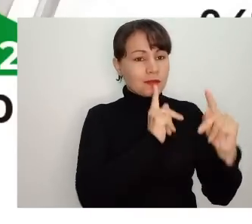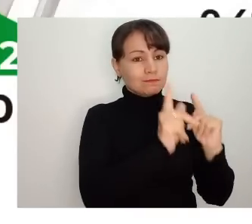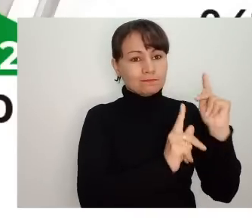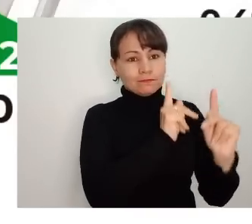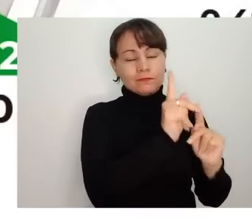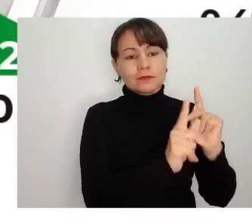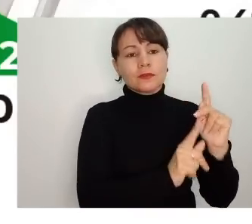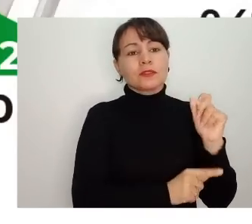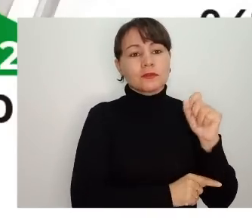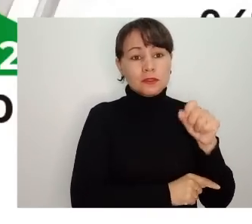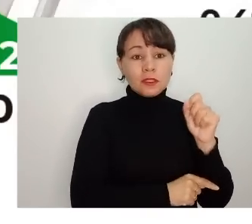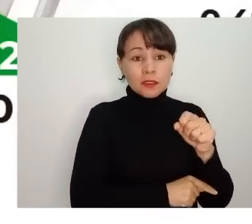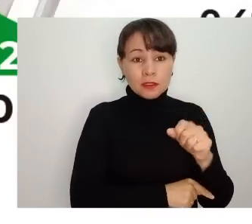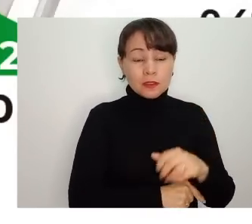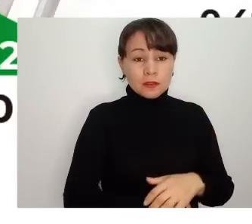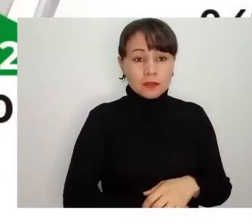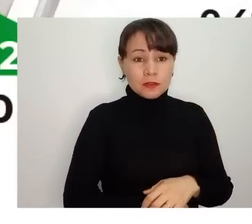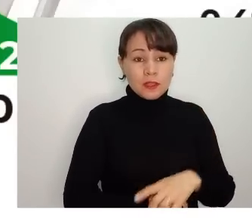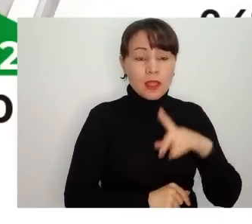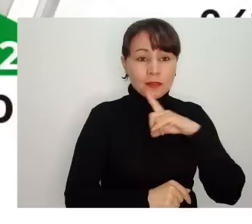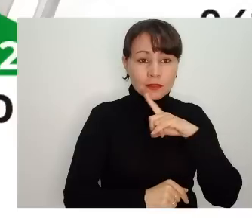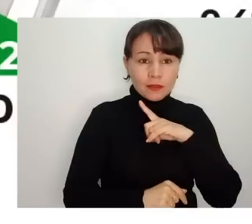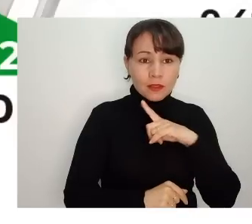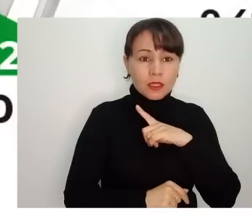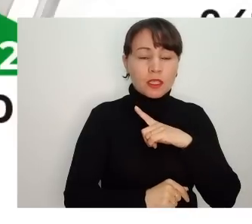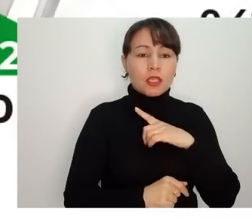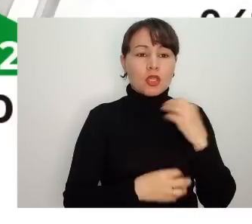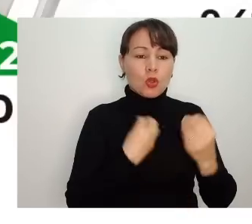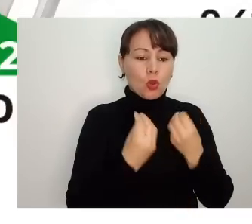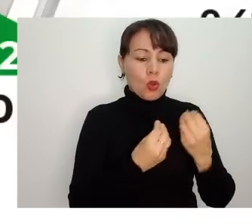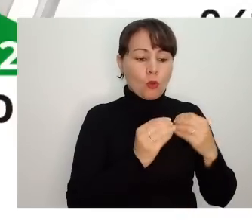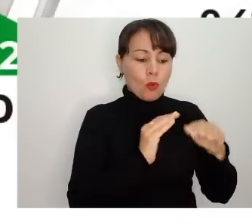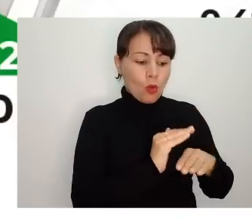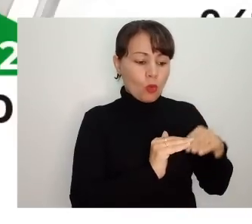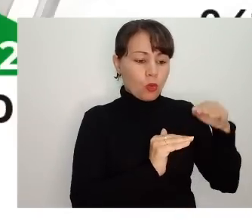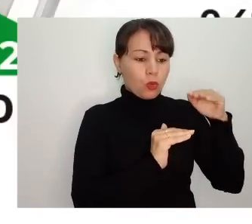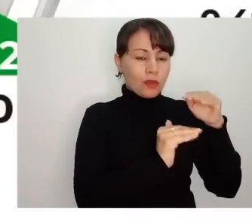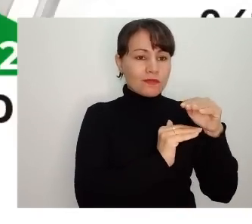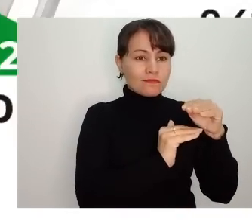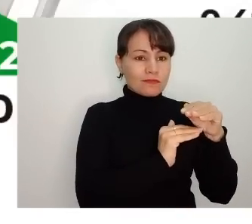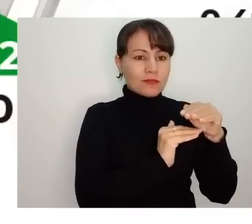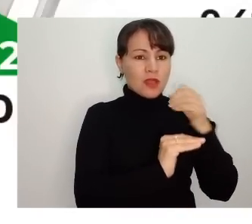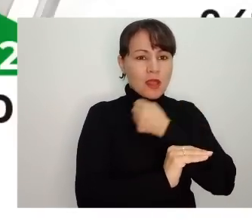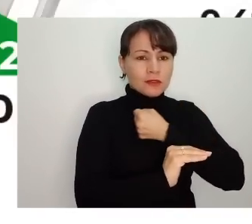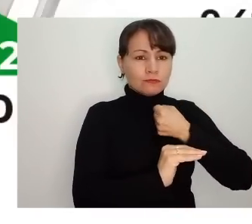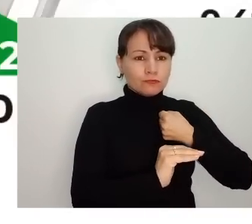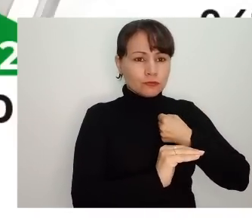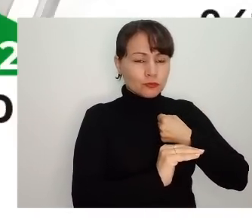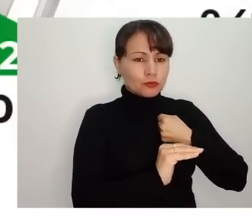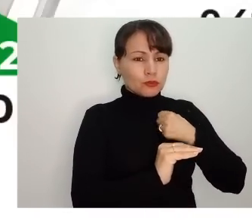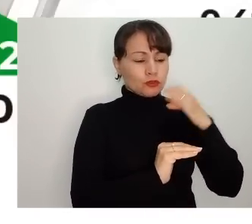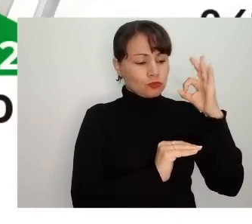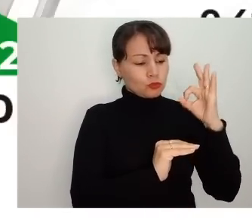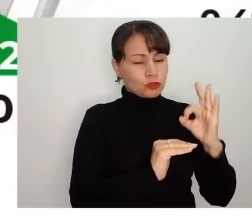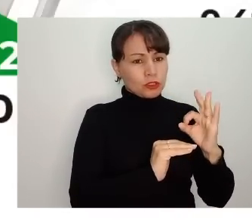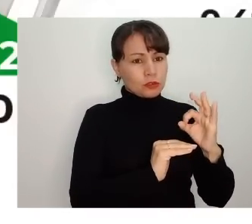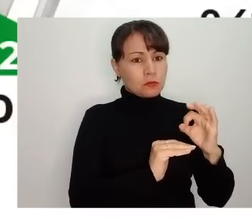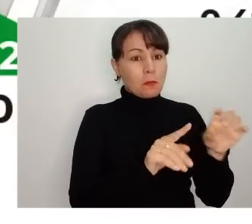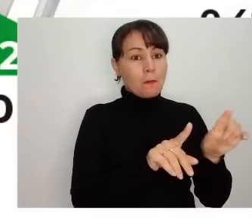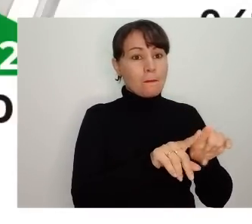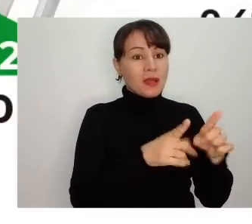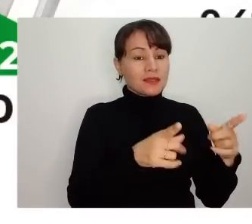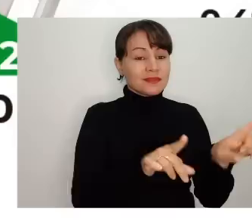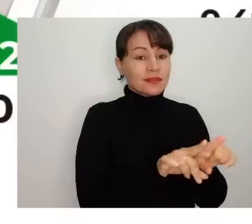esse processamento, né? A gente tem como aumentar essas medidas, como nós também